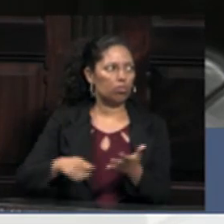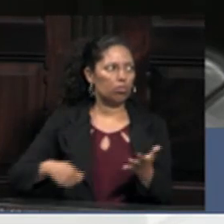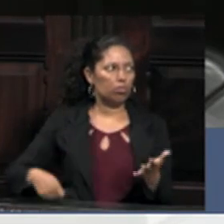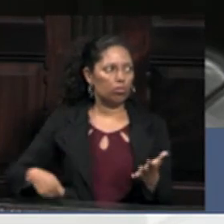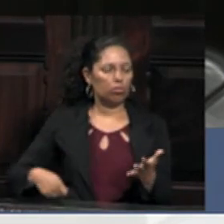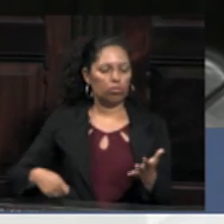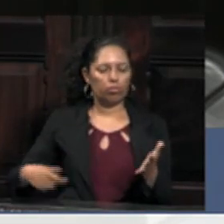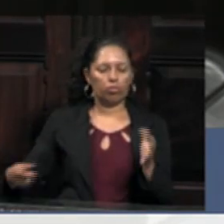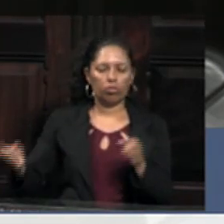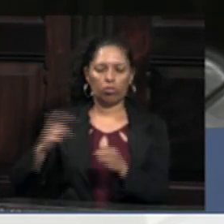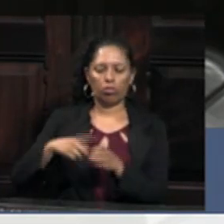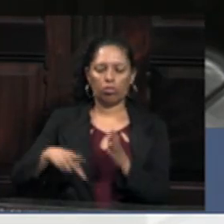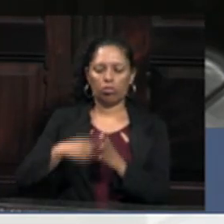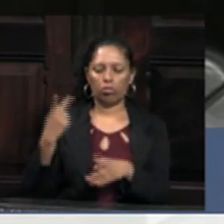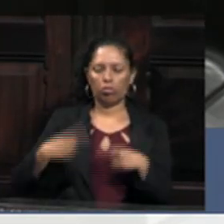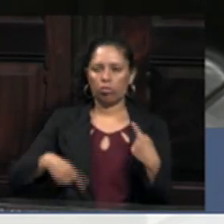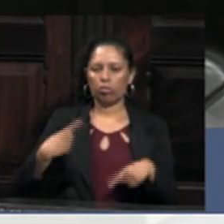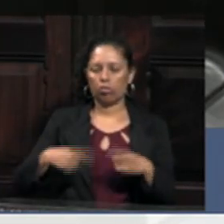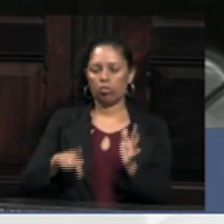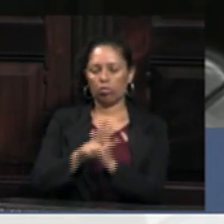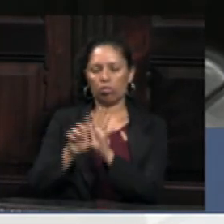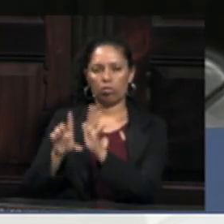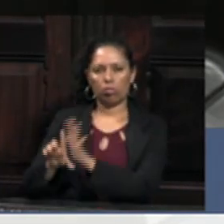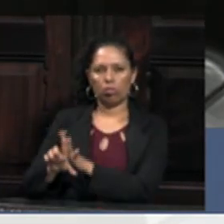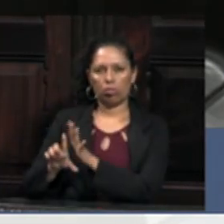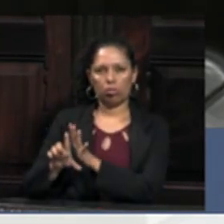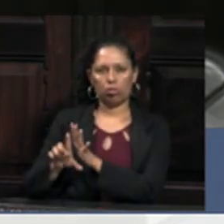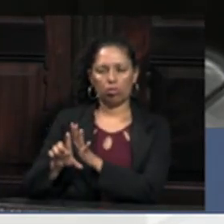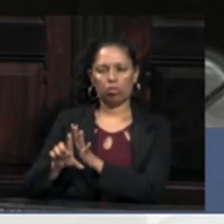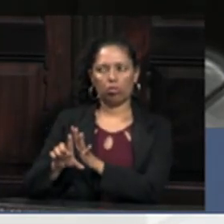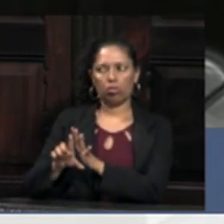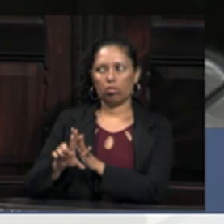vencido para a segunda discussão. Projeto de lei